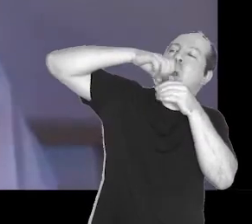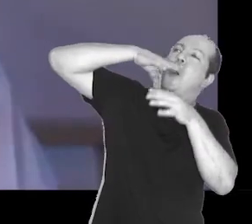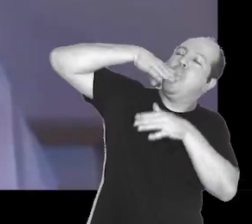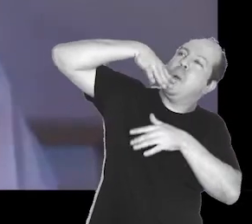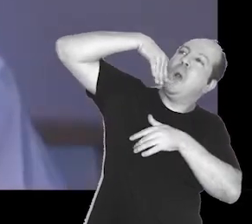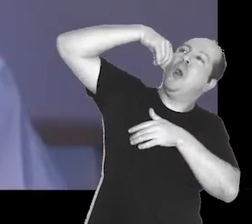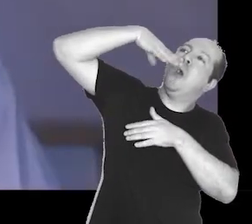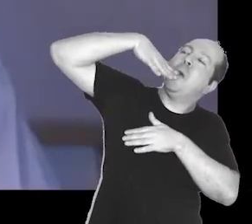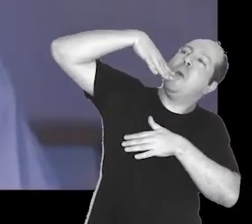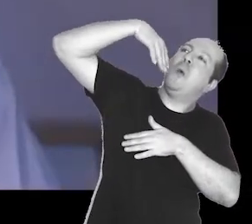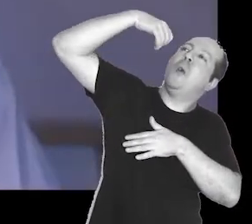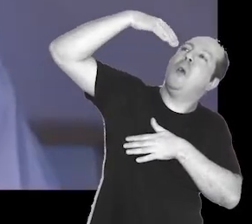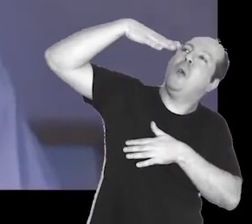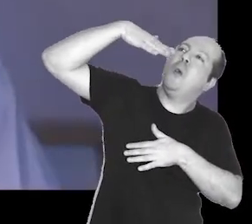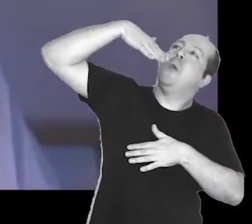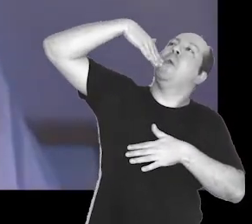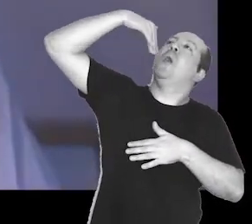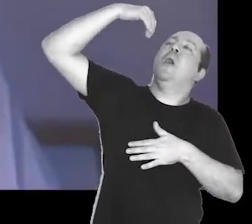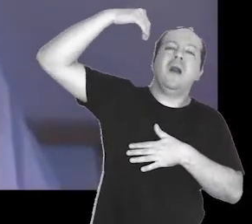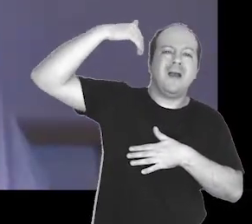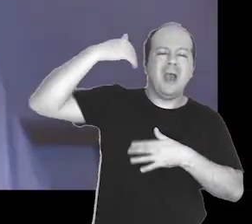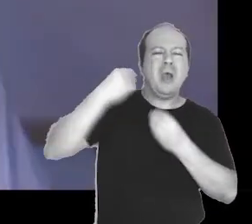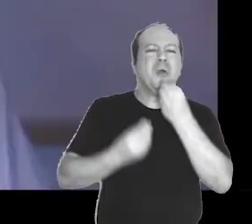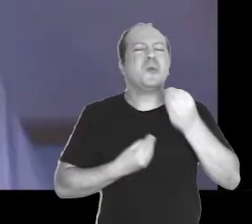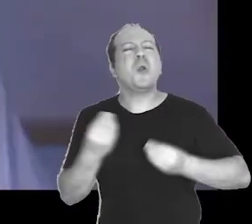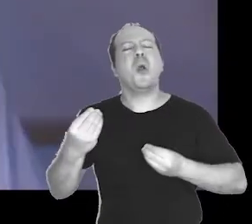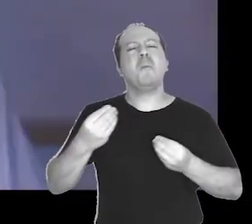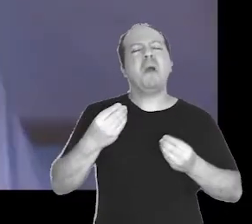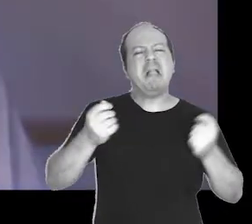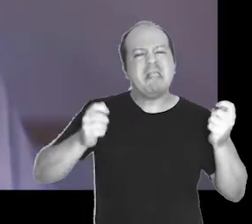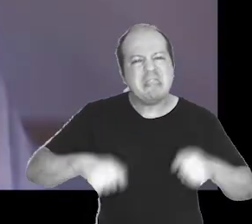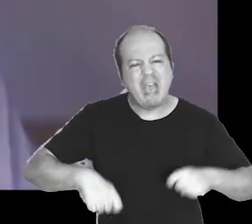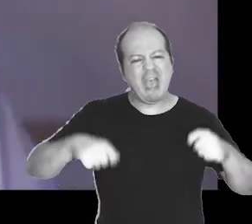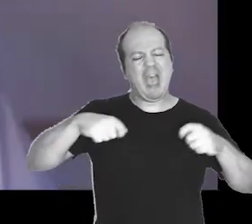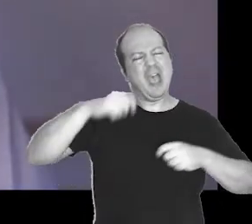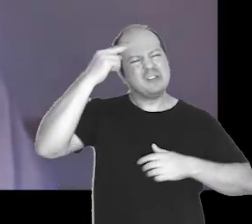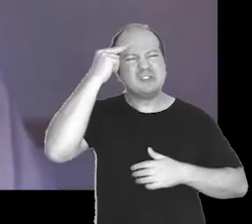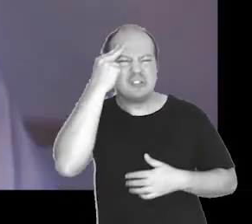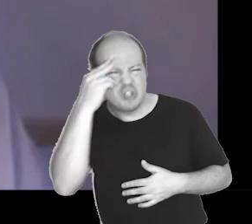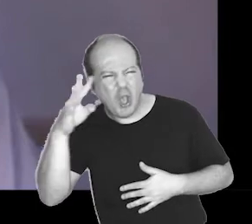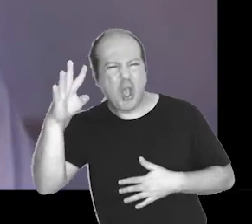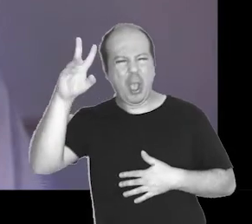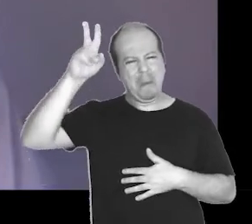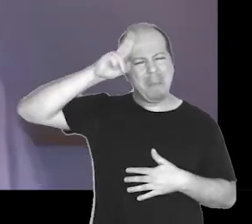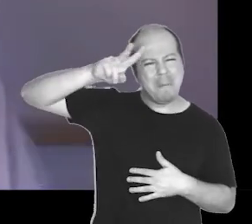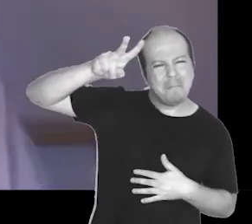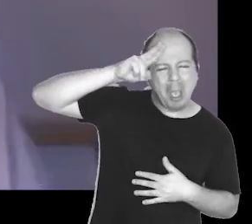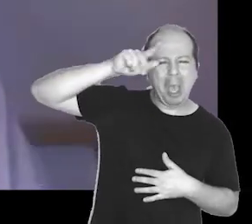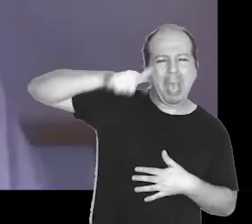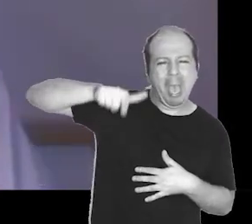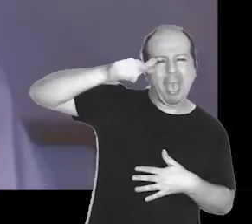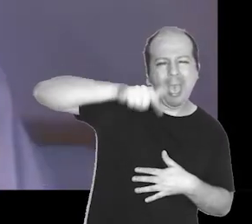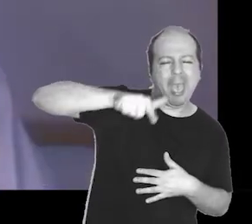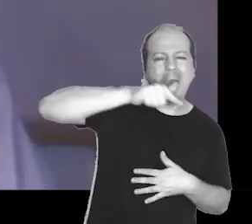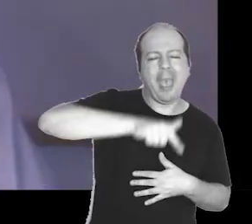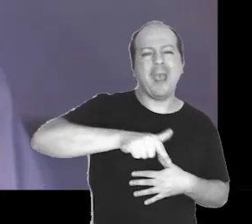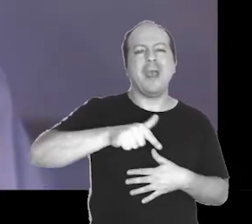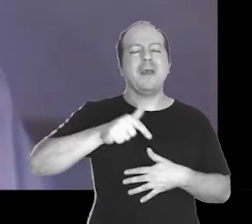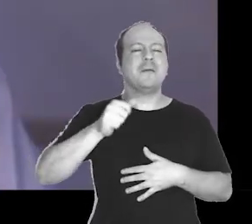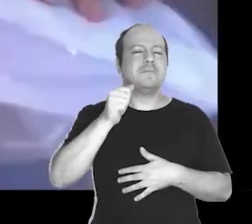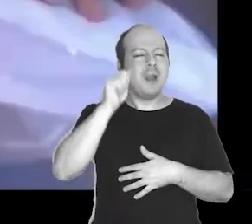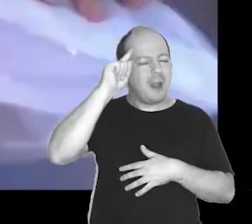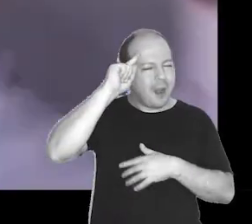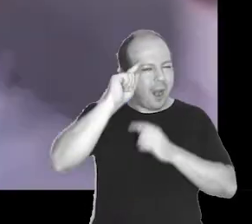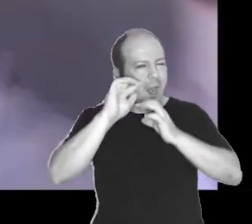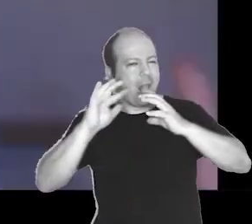até introduzi-la em sua boca, então, seja sonho, memória ou recriação, Leonardo,